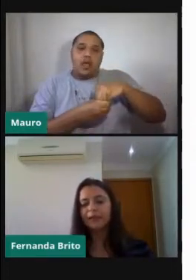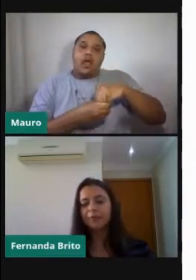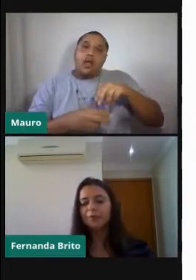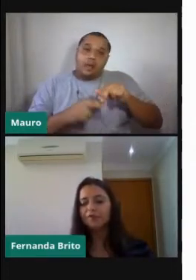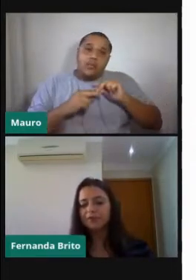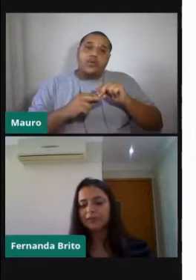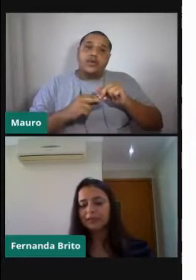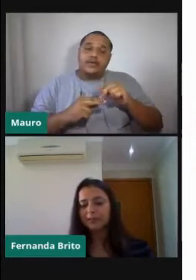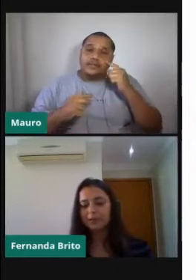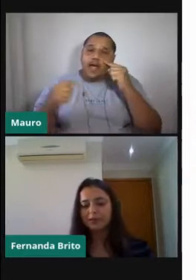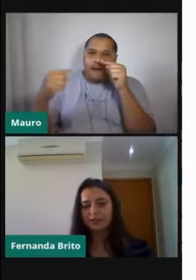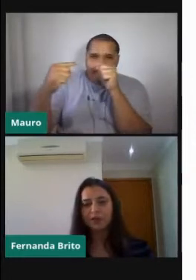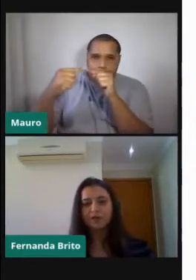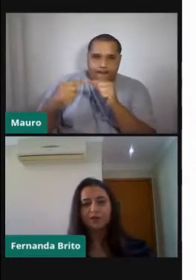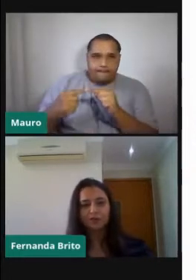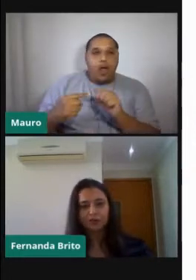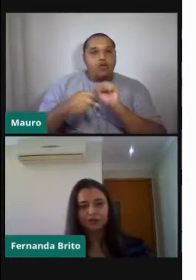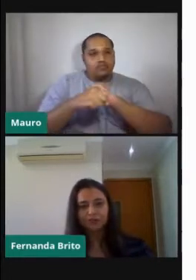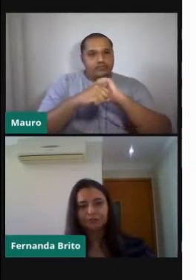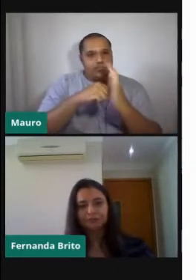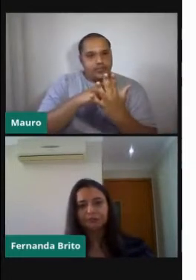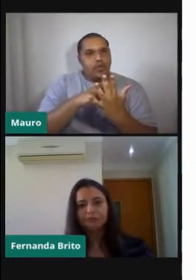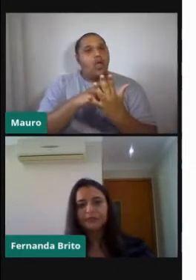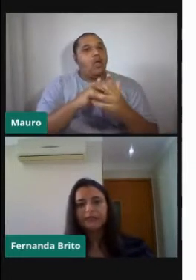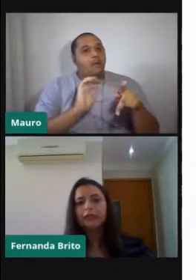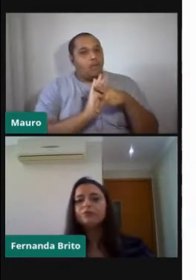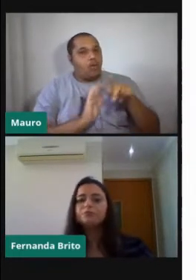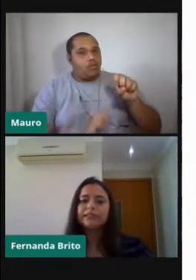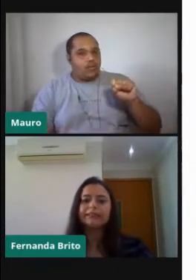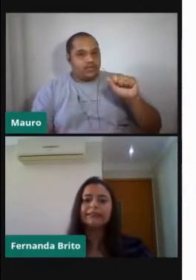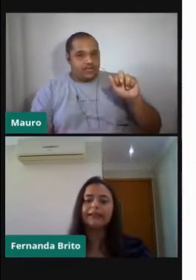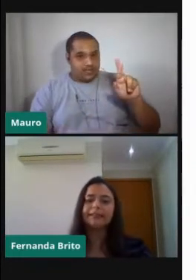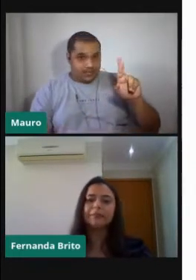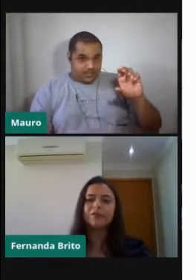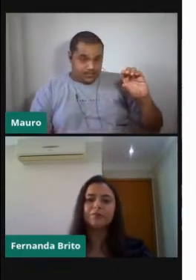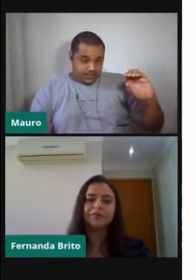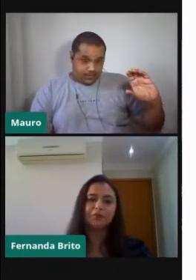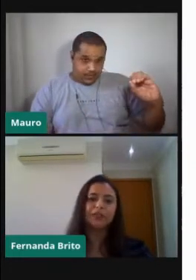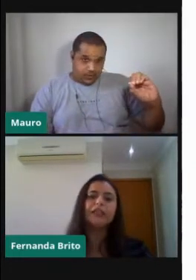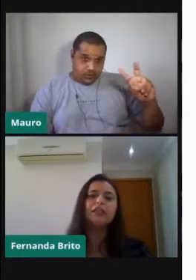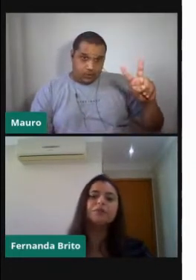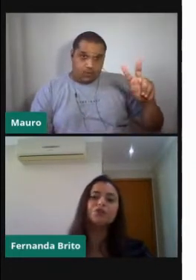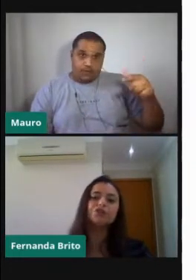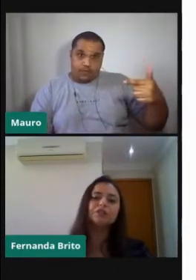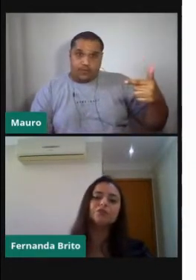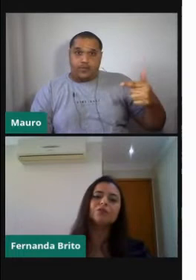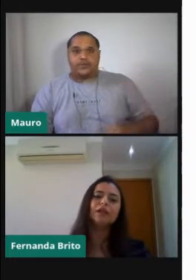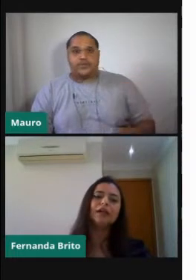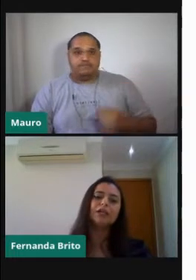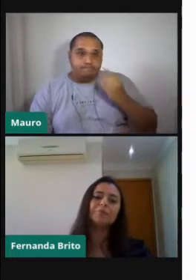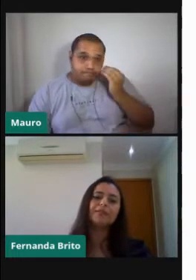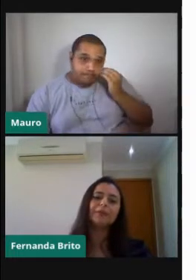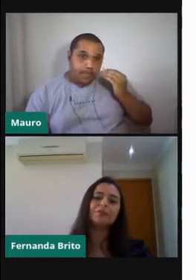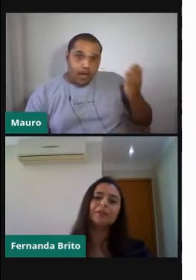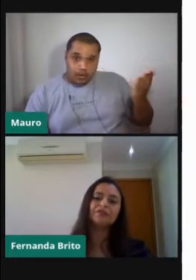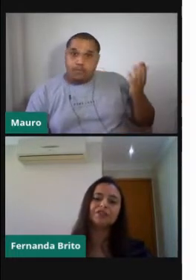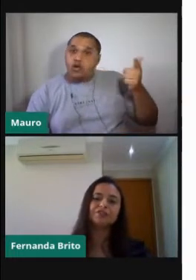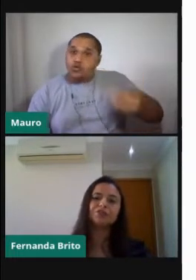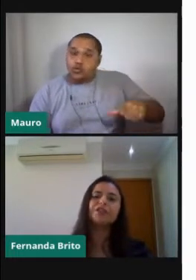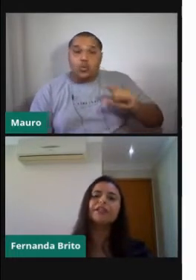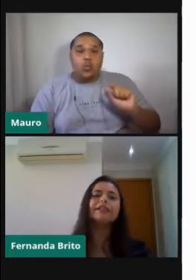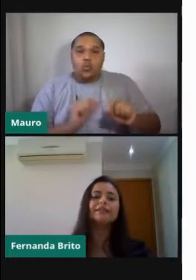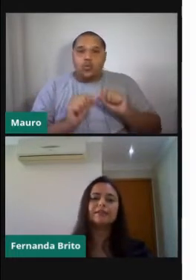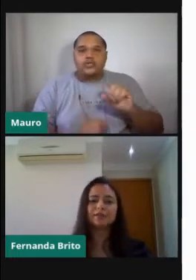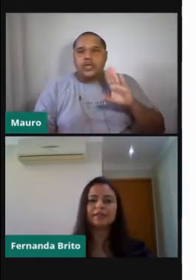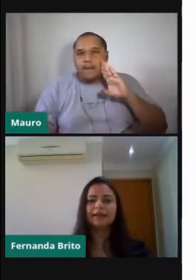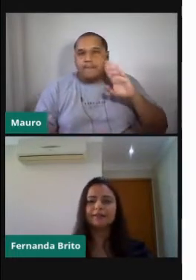infecção promovida pelo SARS-CoV-2. Então, né, aqui é mais uma figurinha mostrando as principais